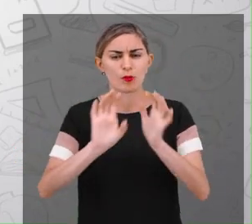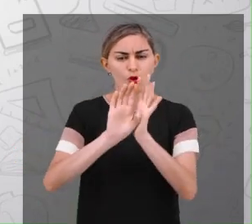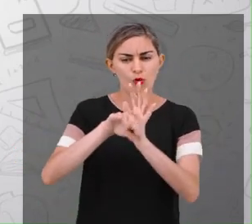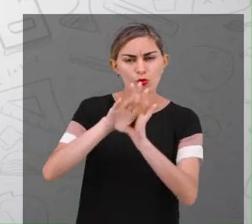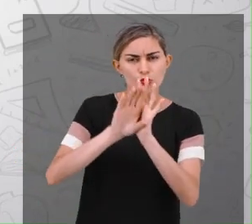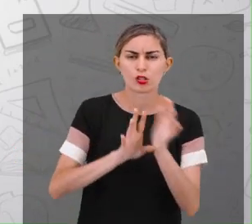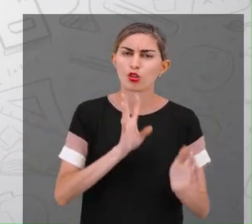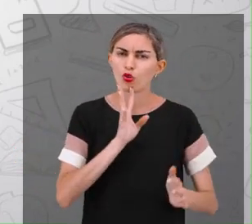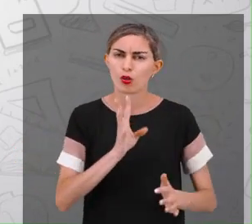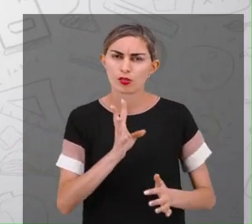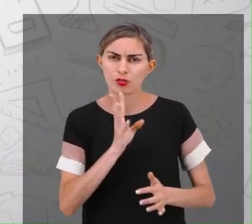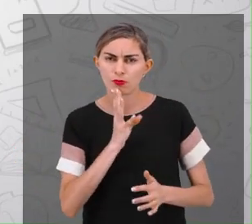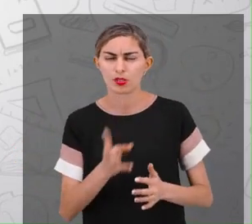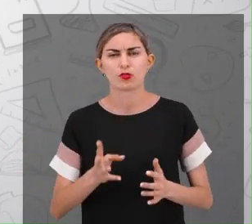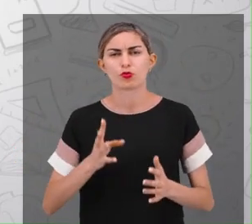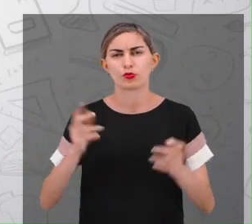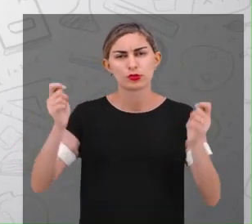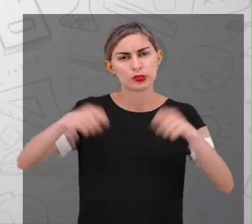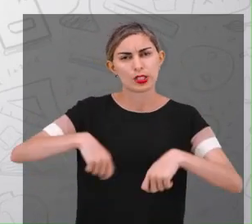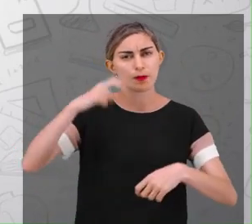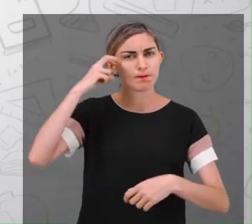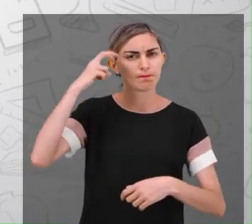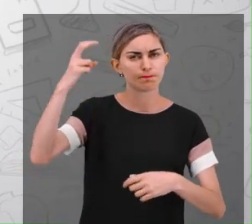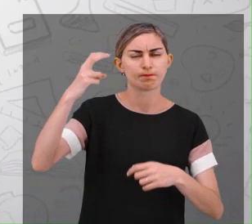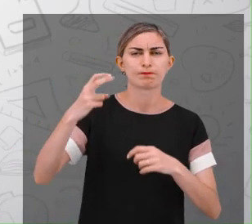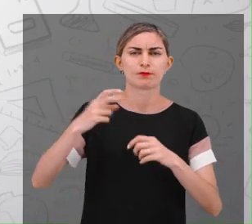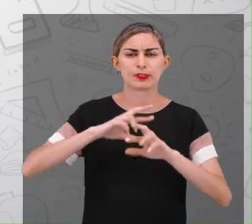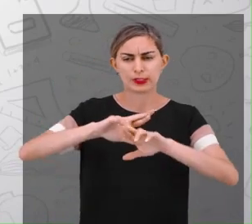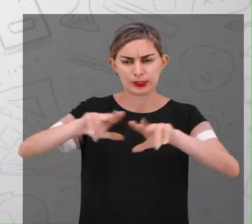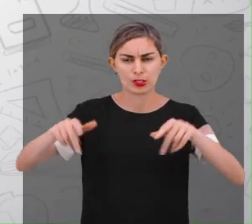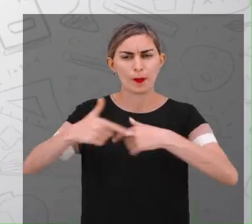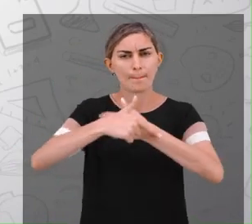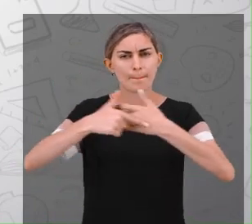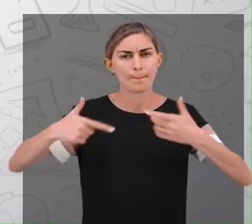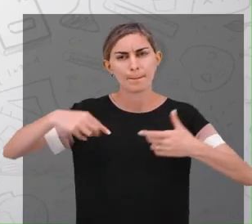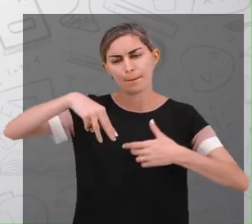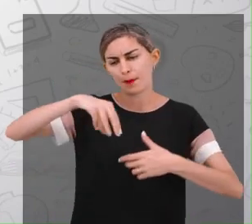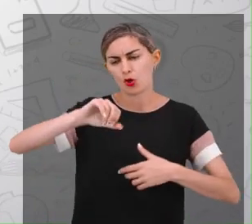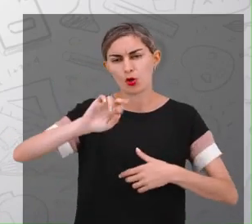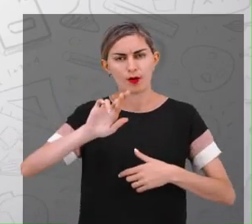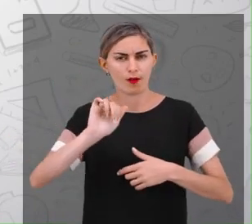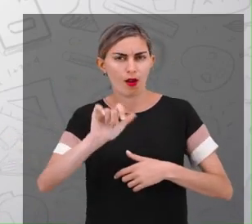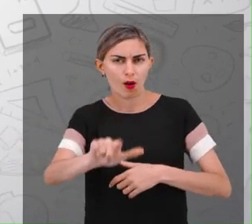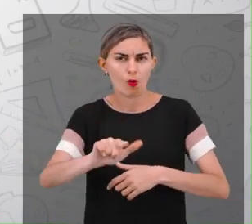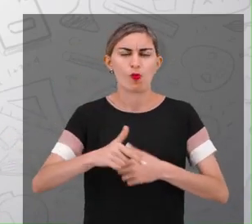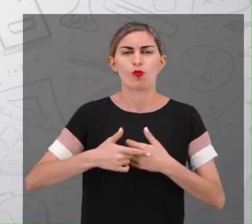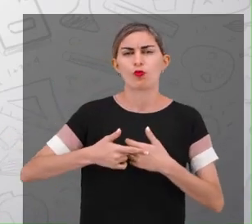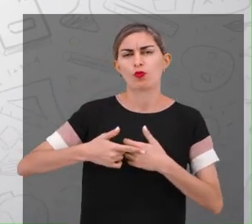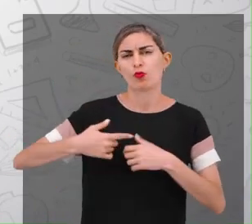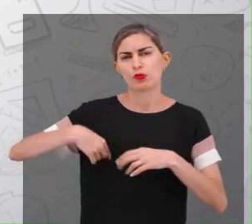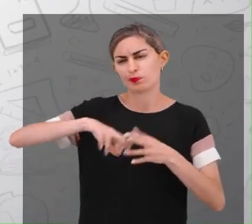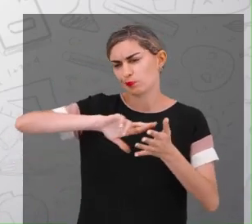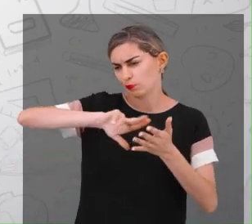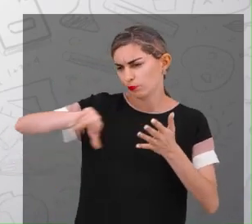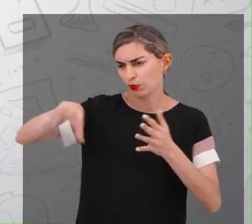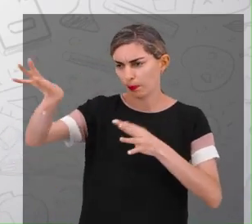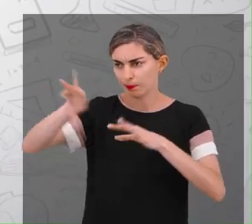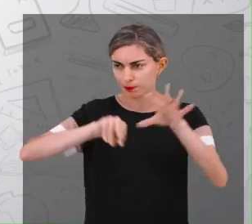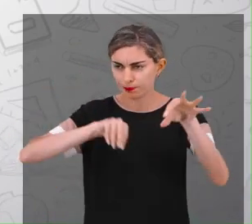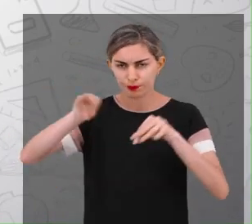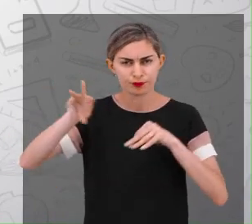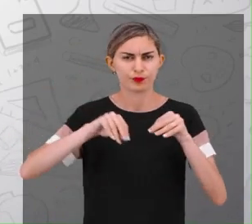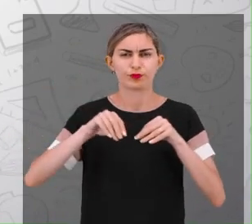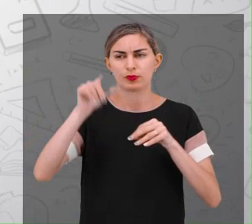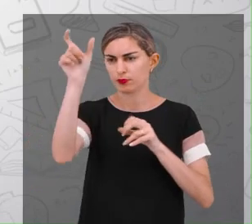de conhecimento que torna inteligível os fatos morais. Ela vai pegar os fatos morais, o que